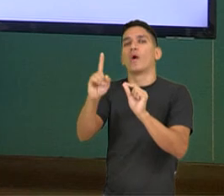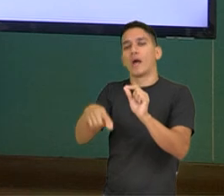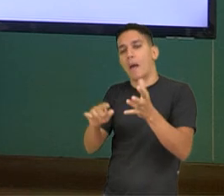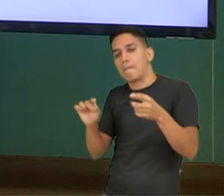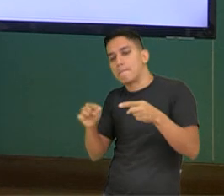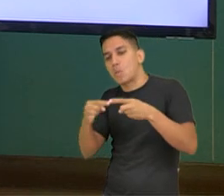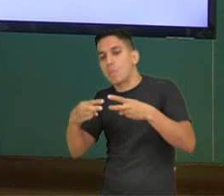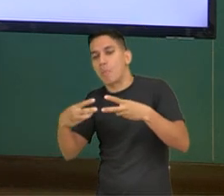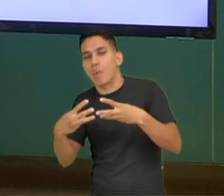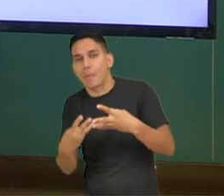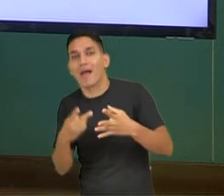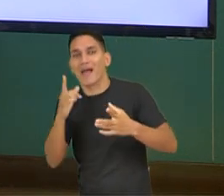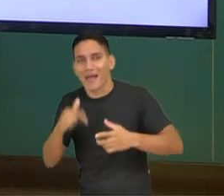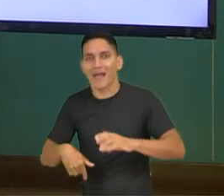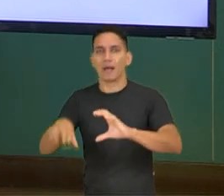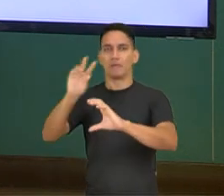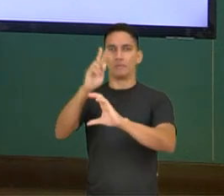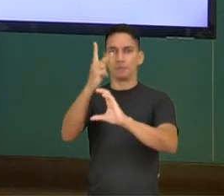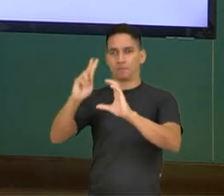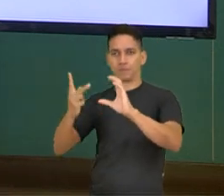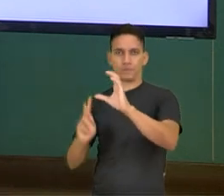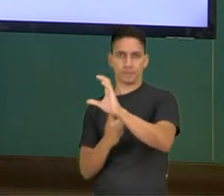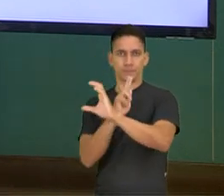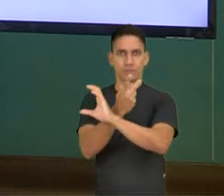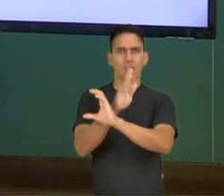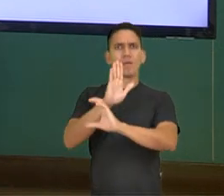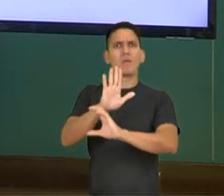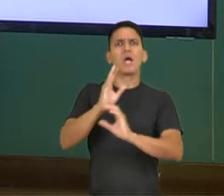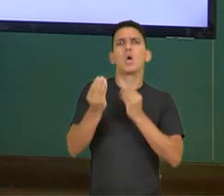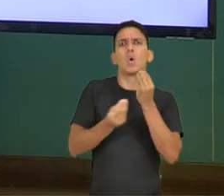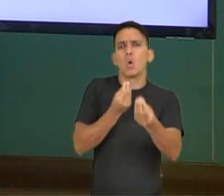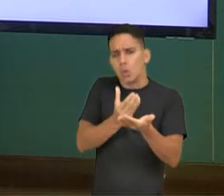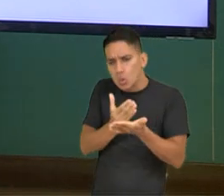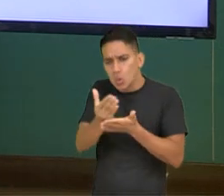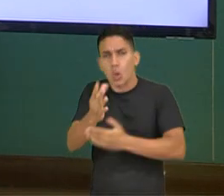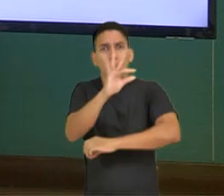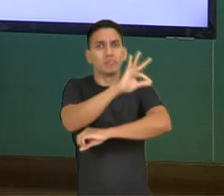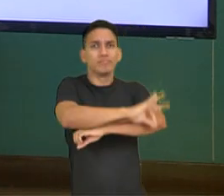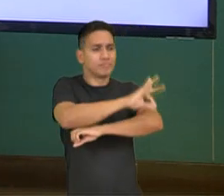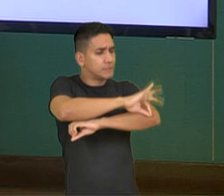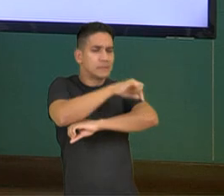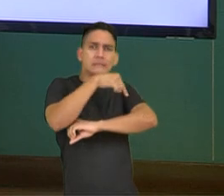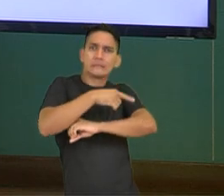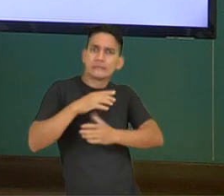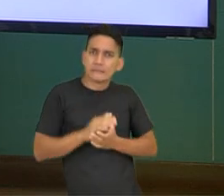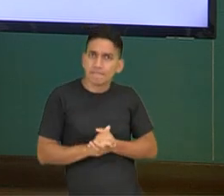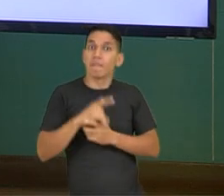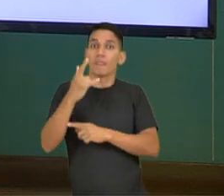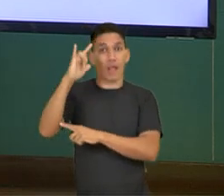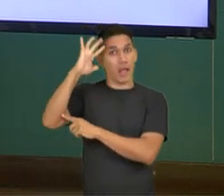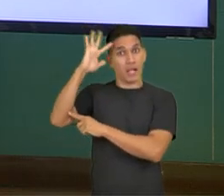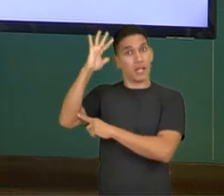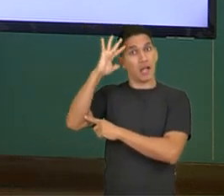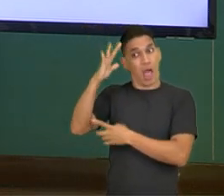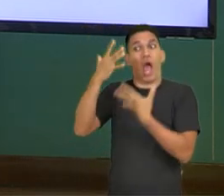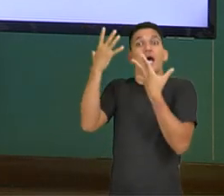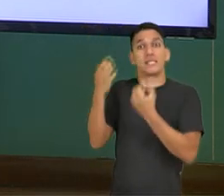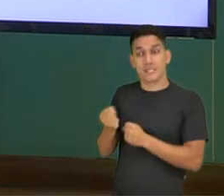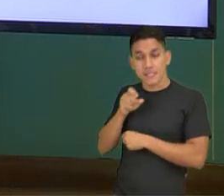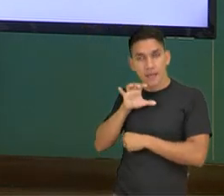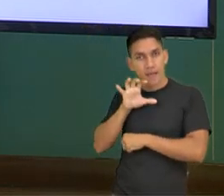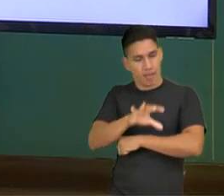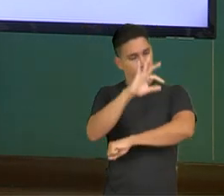compostos denominados hidrocarbonetos. Mas como se originou o petróleo? A teoria mais aceita para